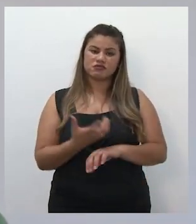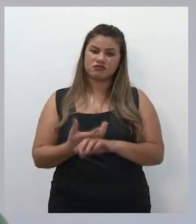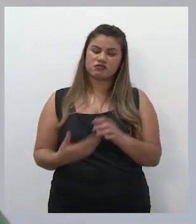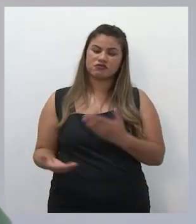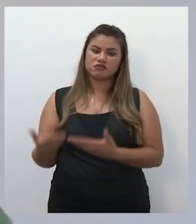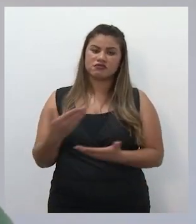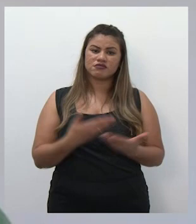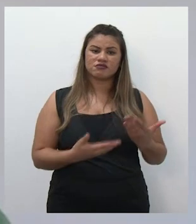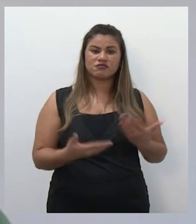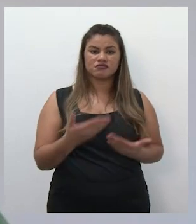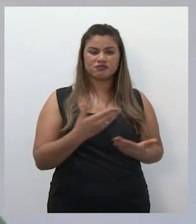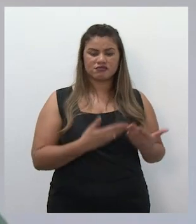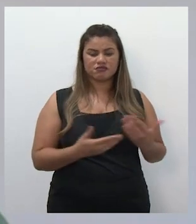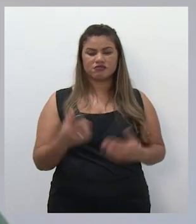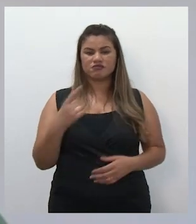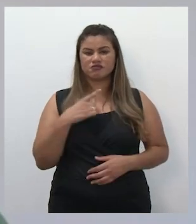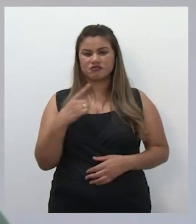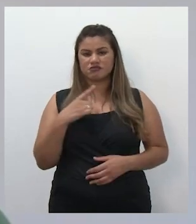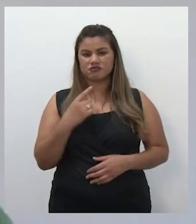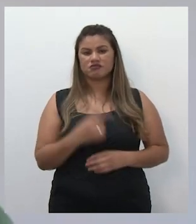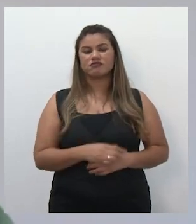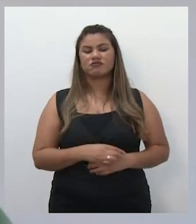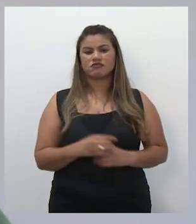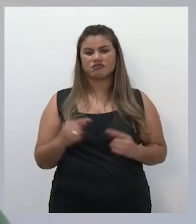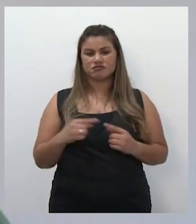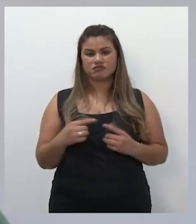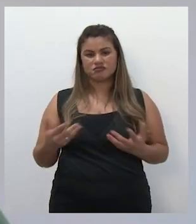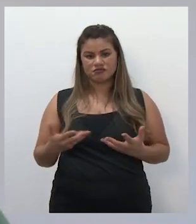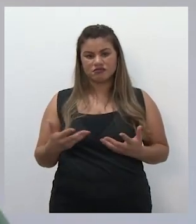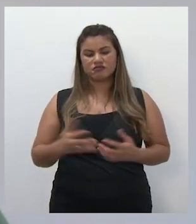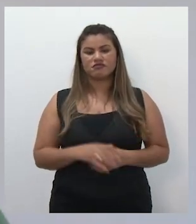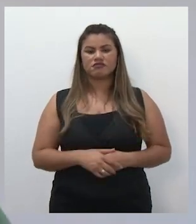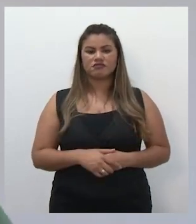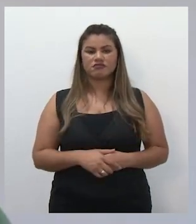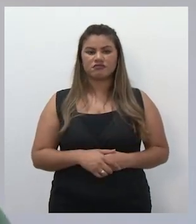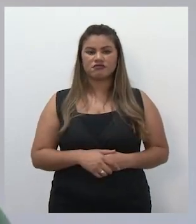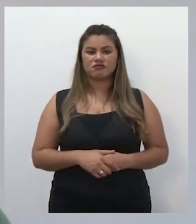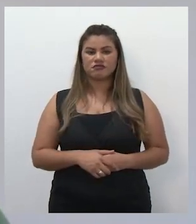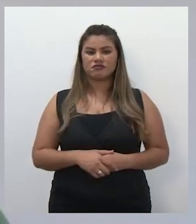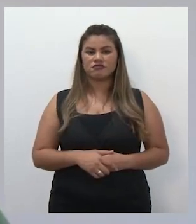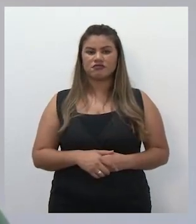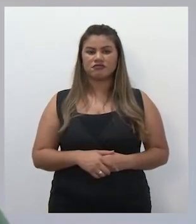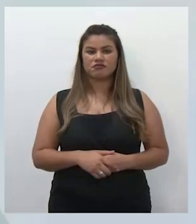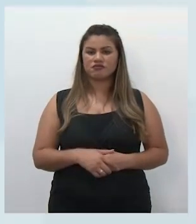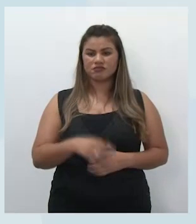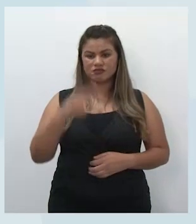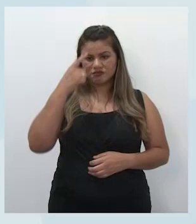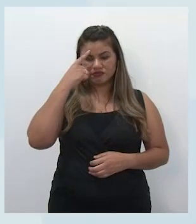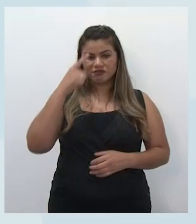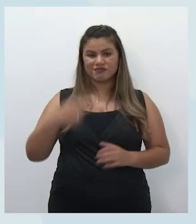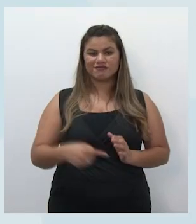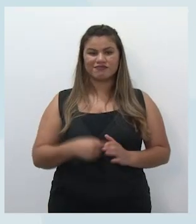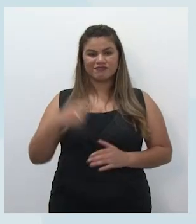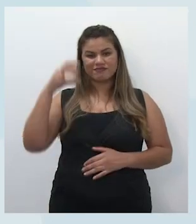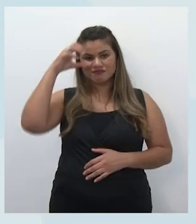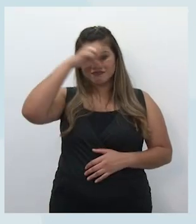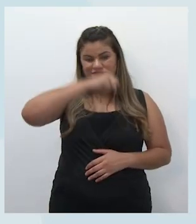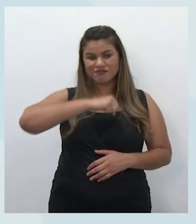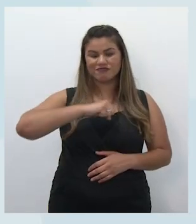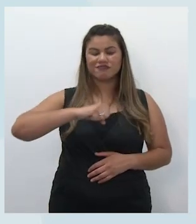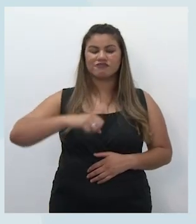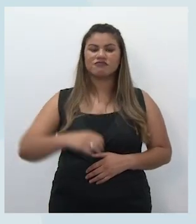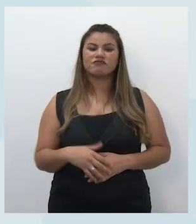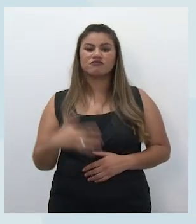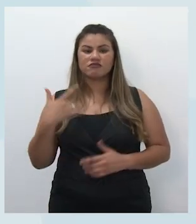conversar, eles vão fazer vários diálogos, e é isso que a gente vai falar um pouquinho agora. Então, dentro dessa primeira situação de aprendizagem, a